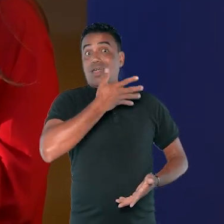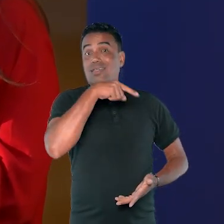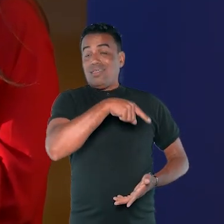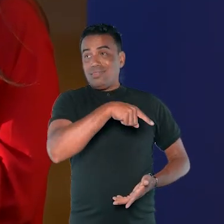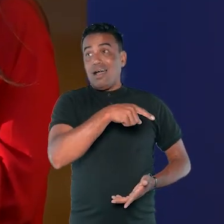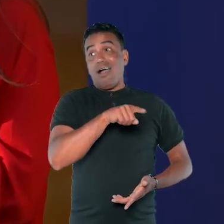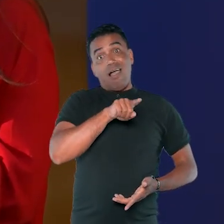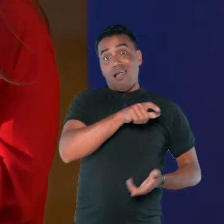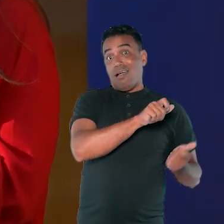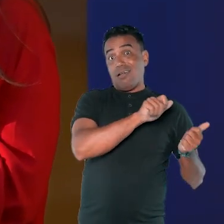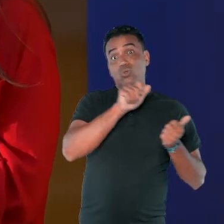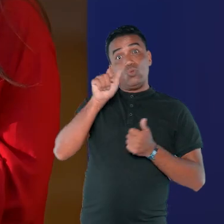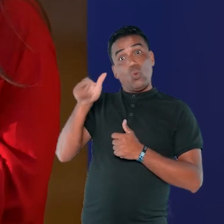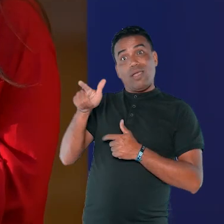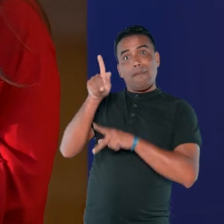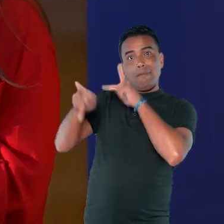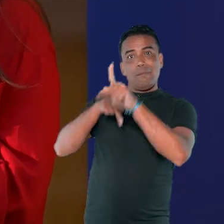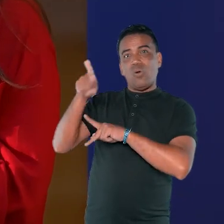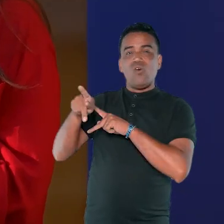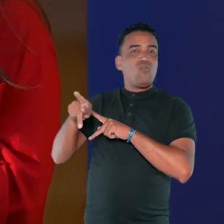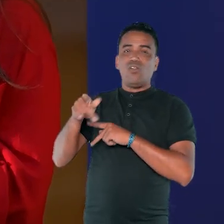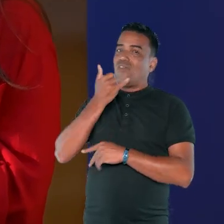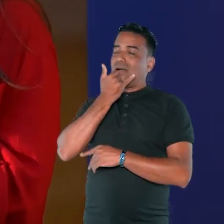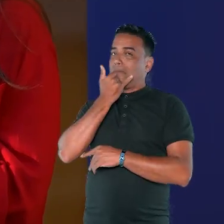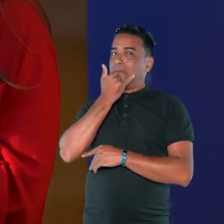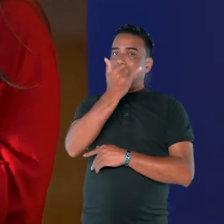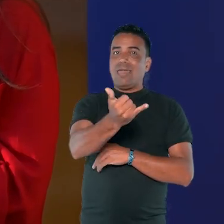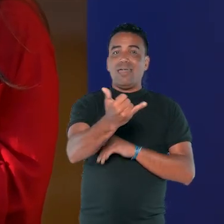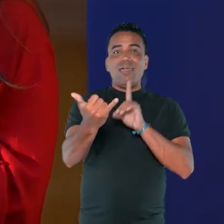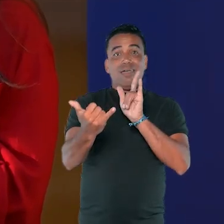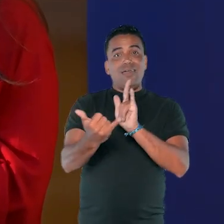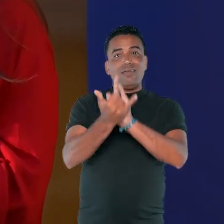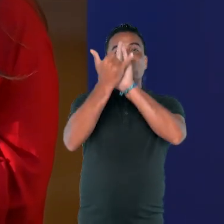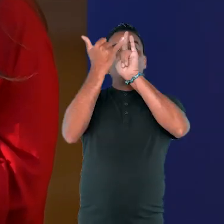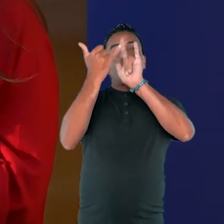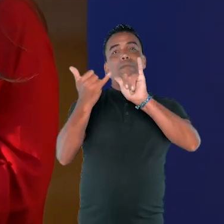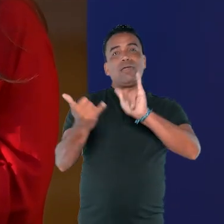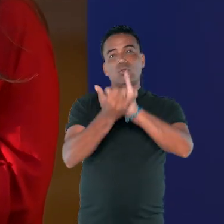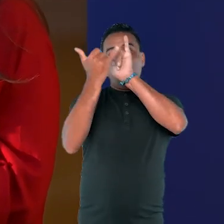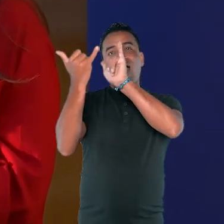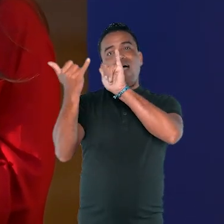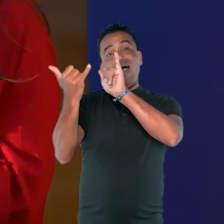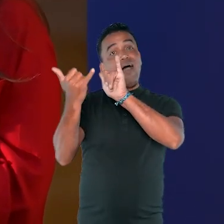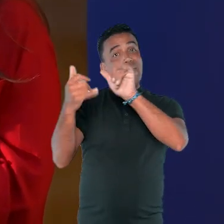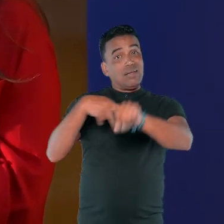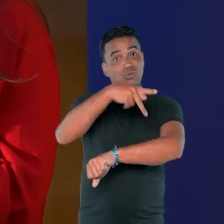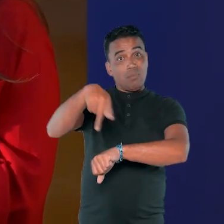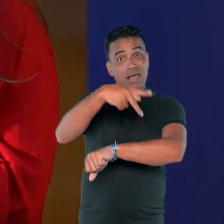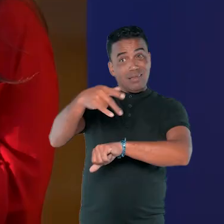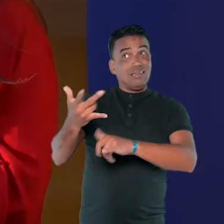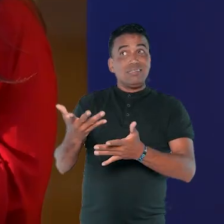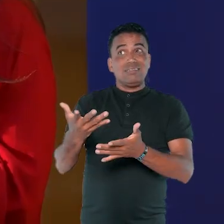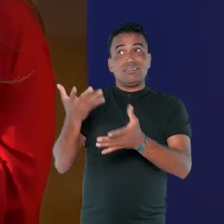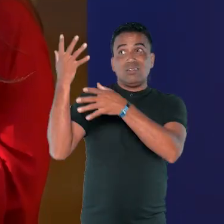do povo? Eles não vão te perdoar, me adverte o exegeta. Mas como um país não é a soma